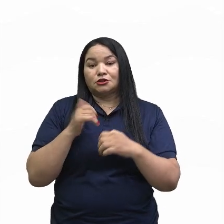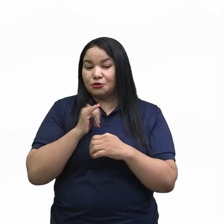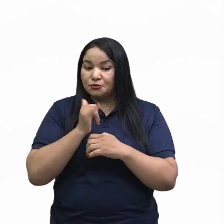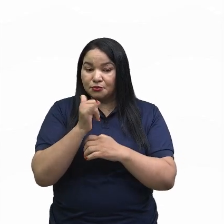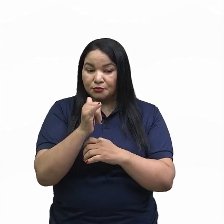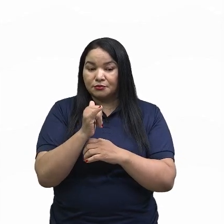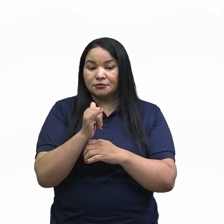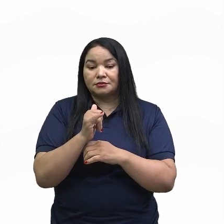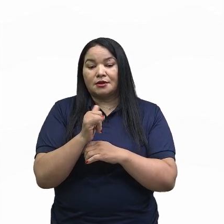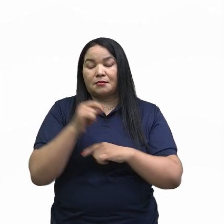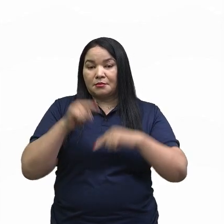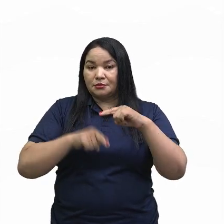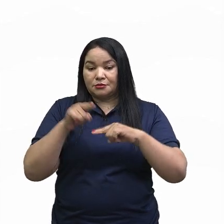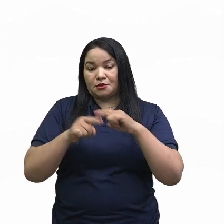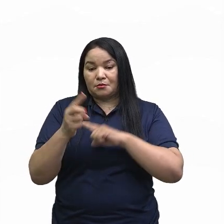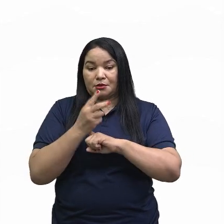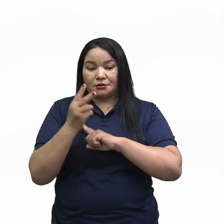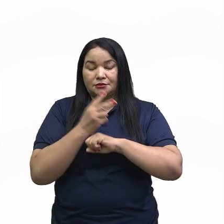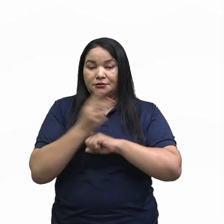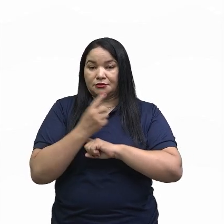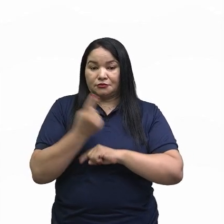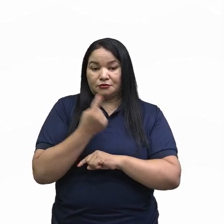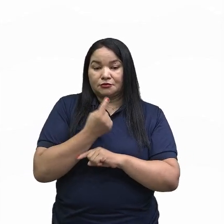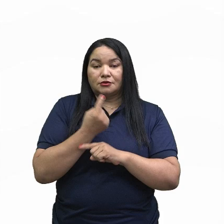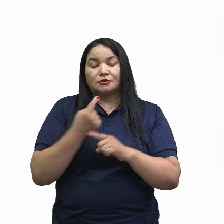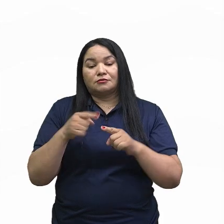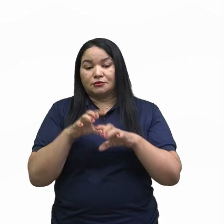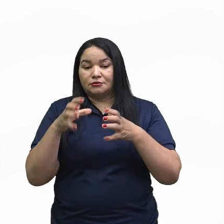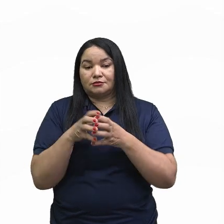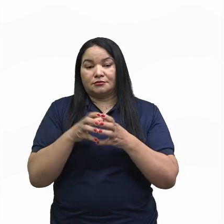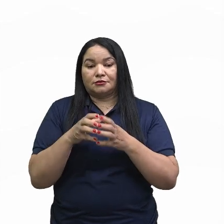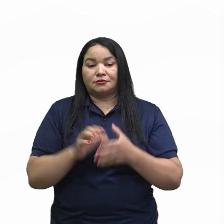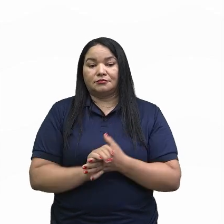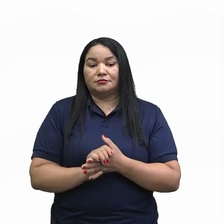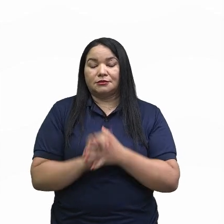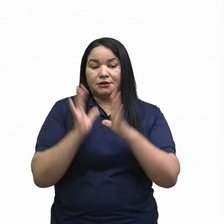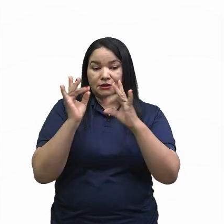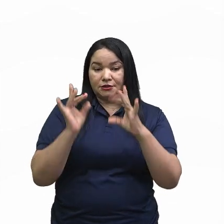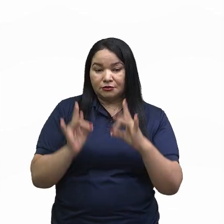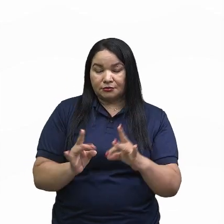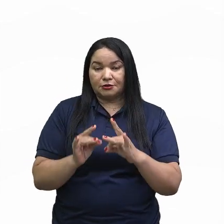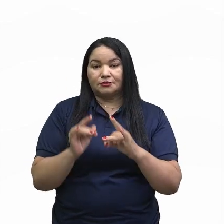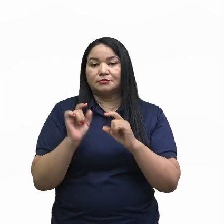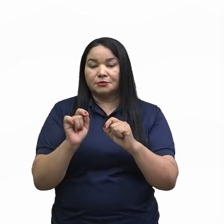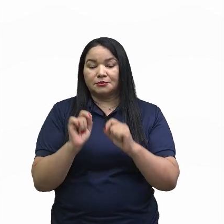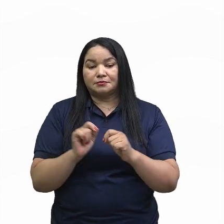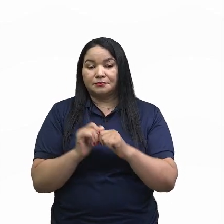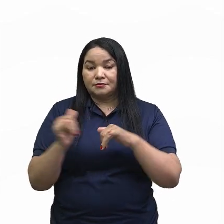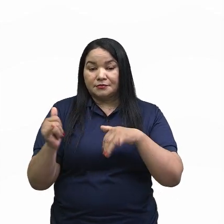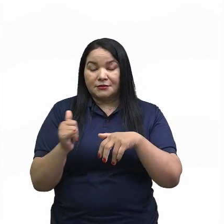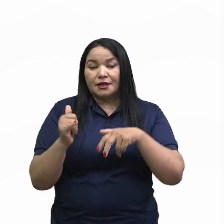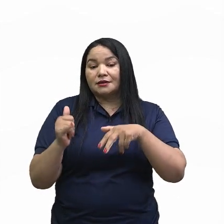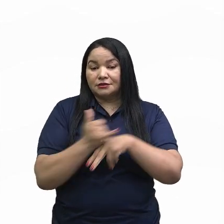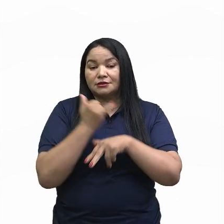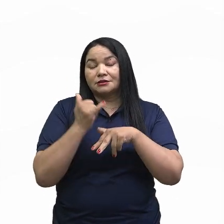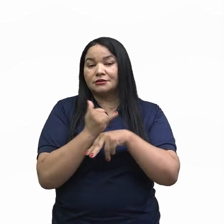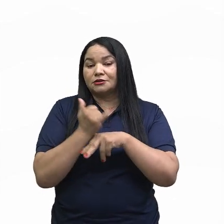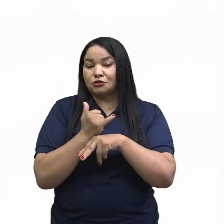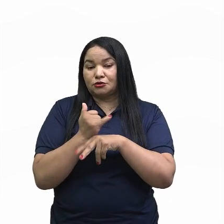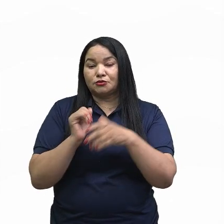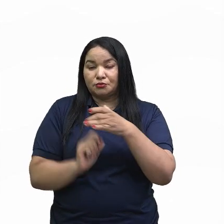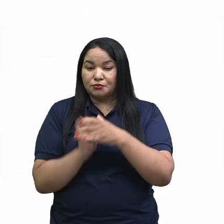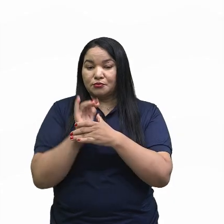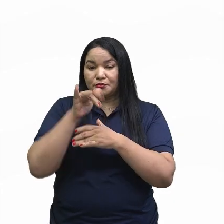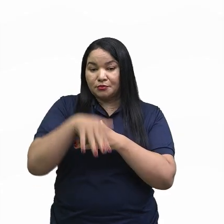de proteção individual e coletiva. E no detalhamento nós temos acidentes